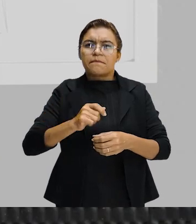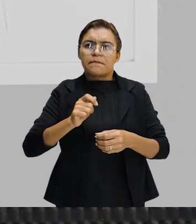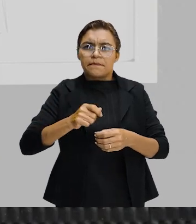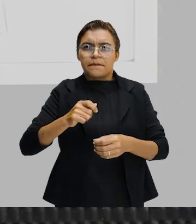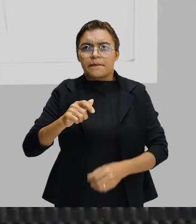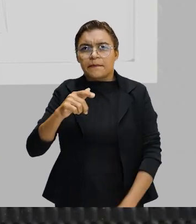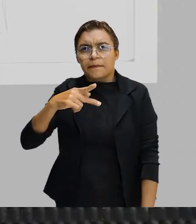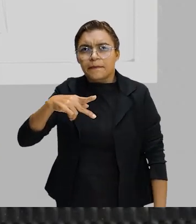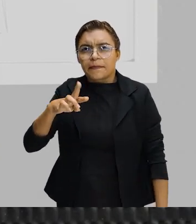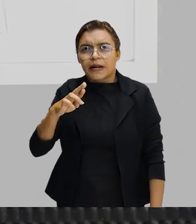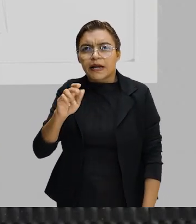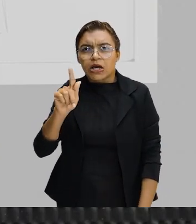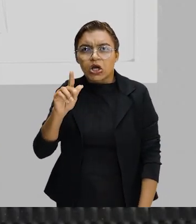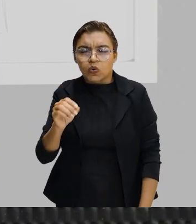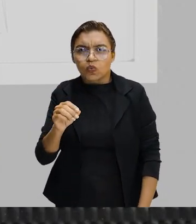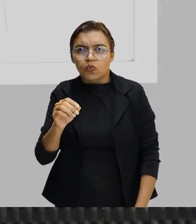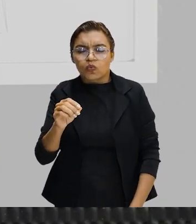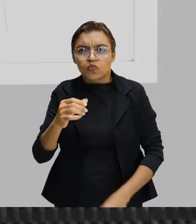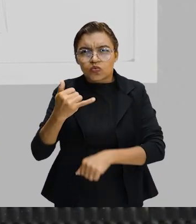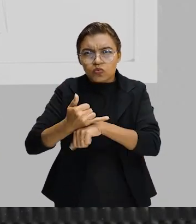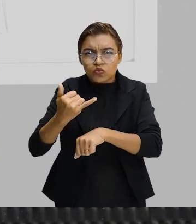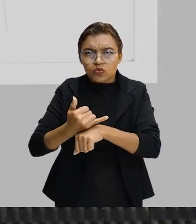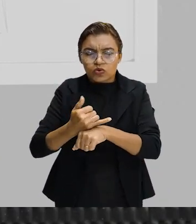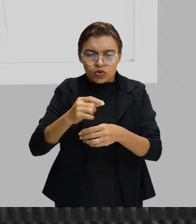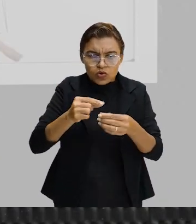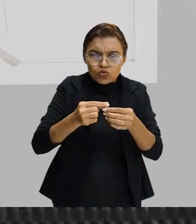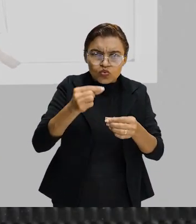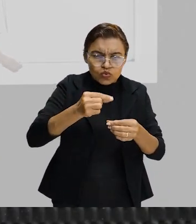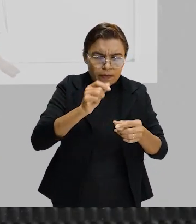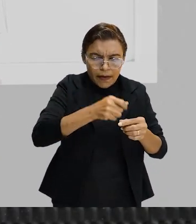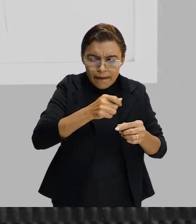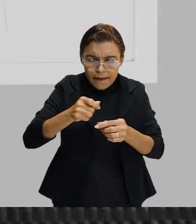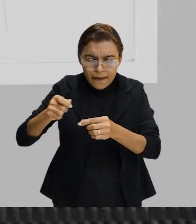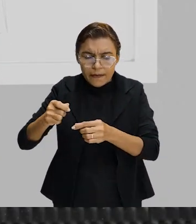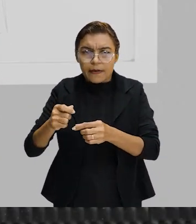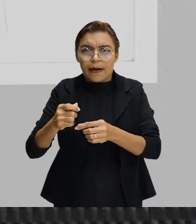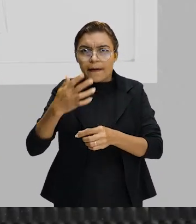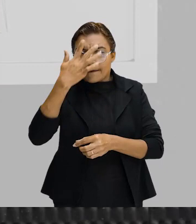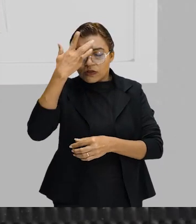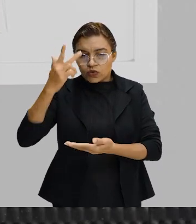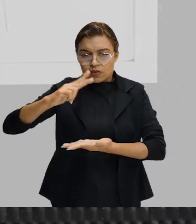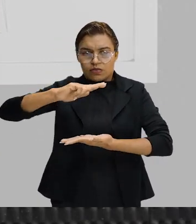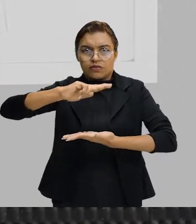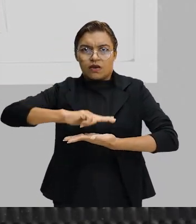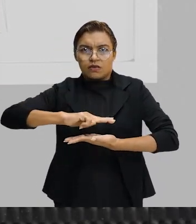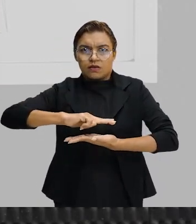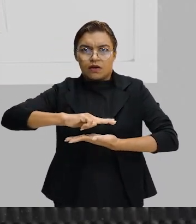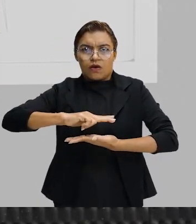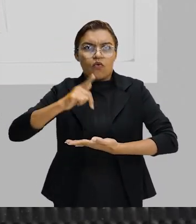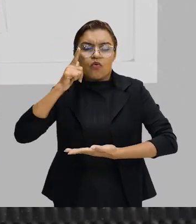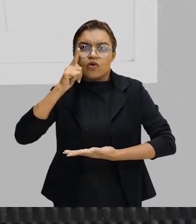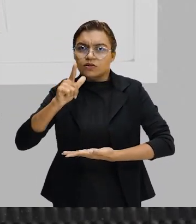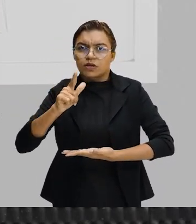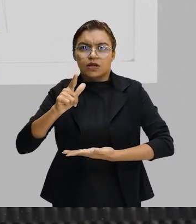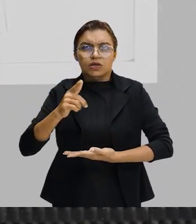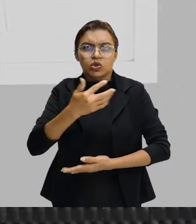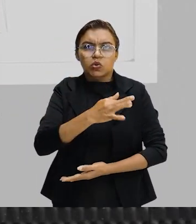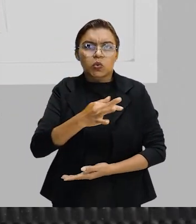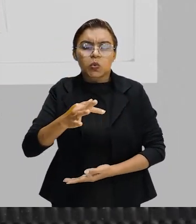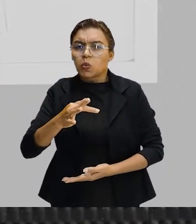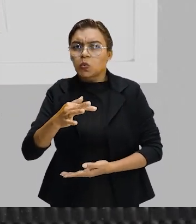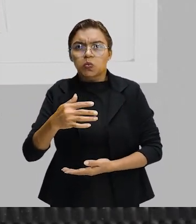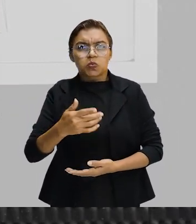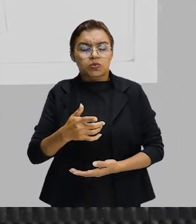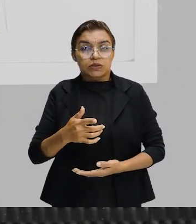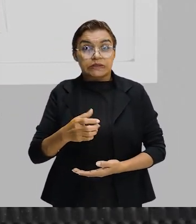tábuazinha cheia de prego e não se fura, porque ali eu tenho uma distribuição de força por uma área maior. tá certo? Se essa mesma pessoa ficasse de pé,